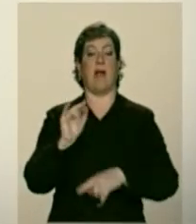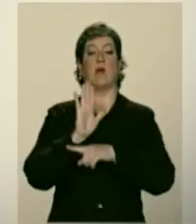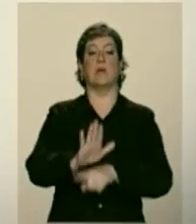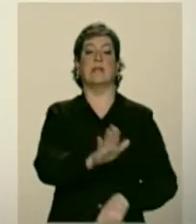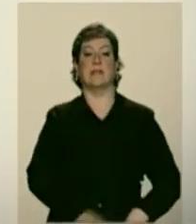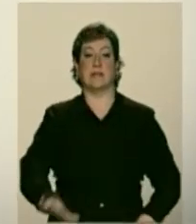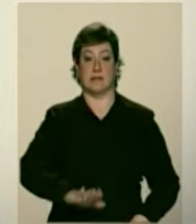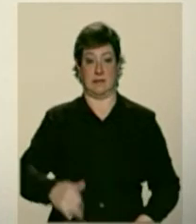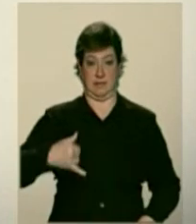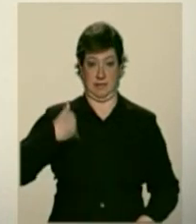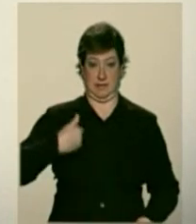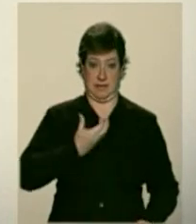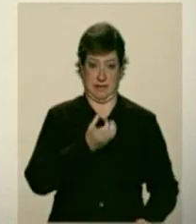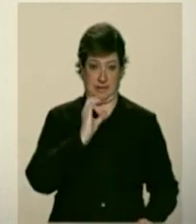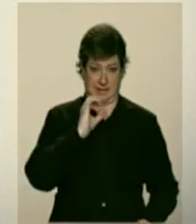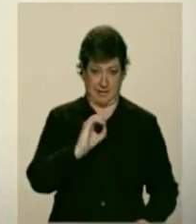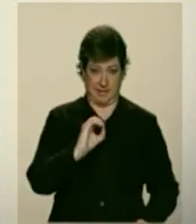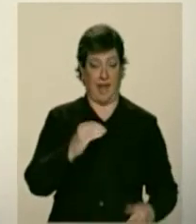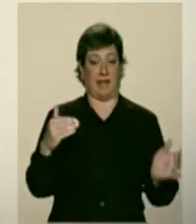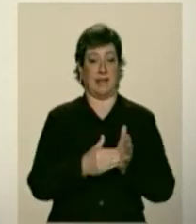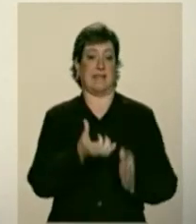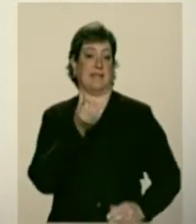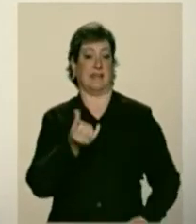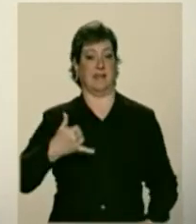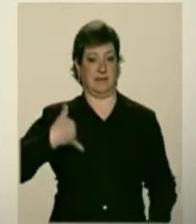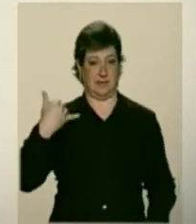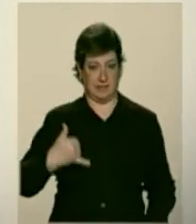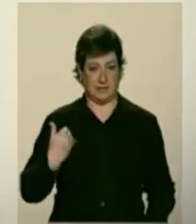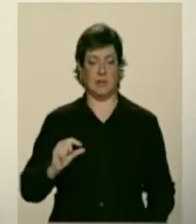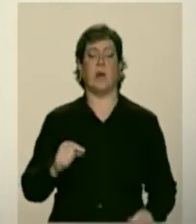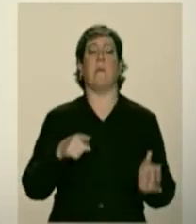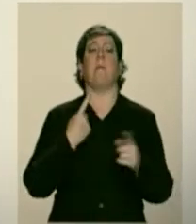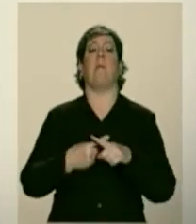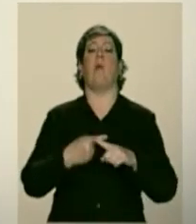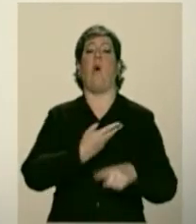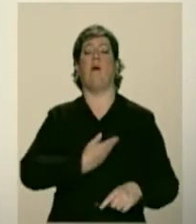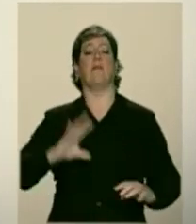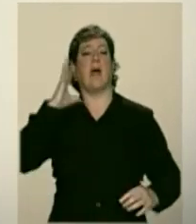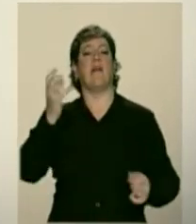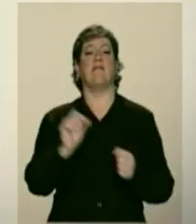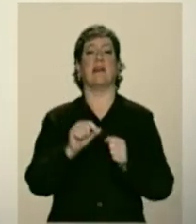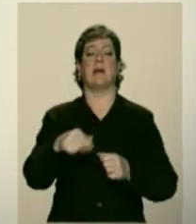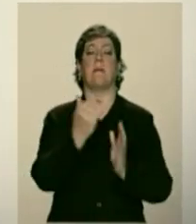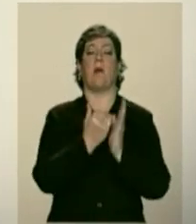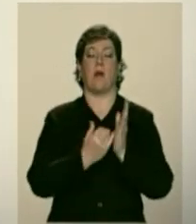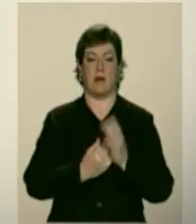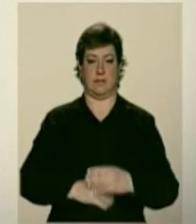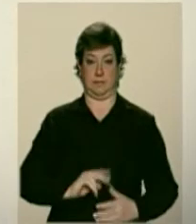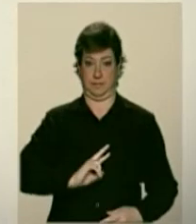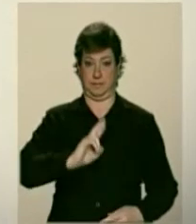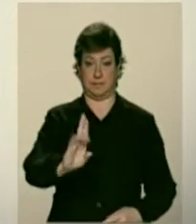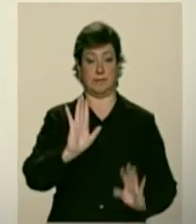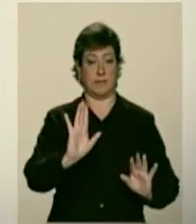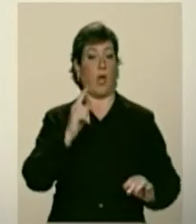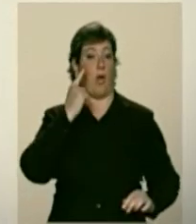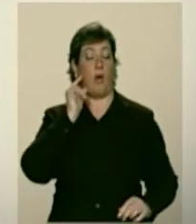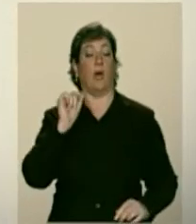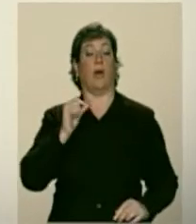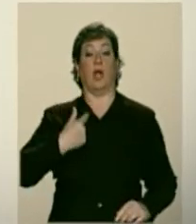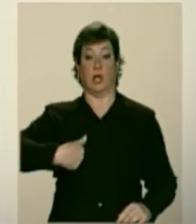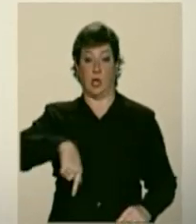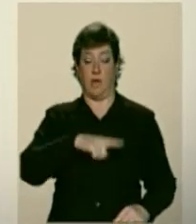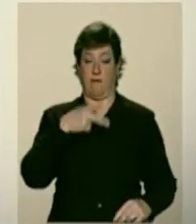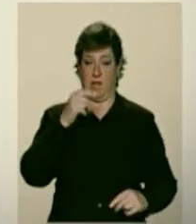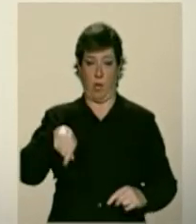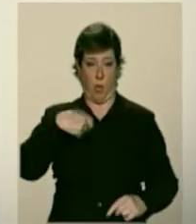crianças de 0 a 6 anos. Por que o governo decidiu fazer esse programa? Olha, Luciano, nós estamos chamando esta ação